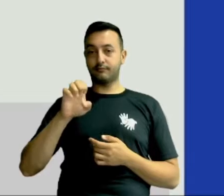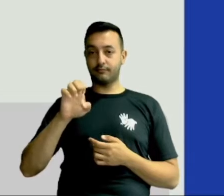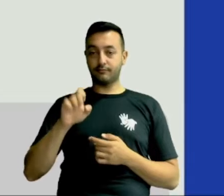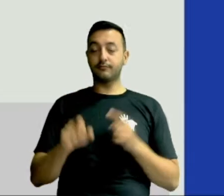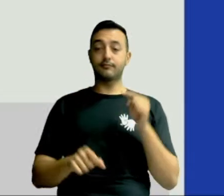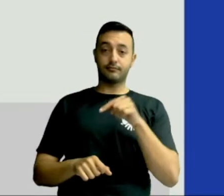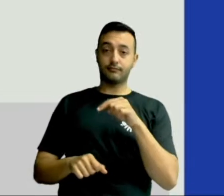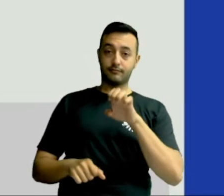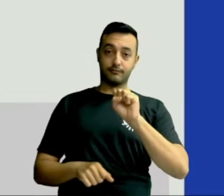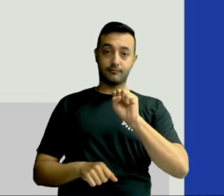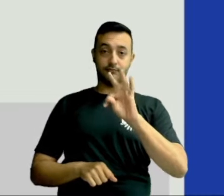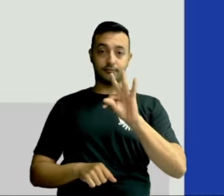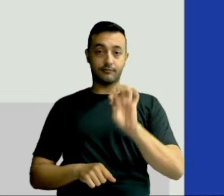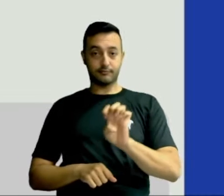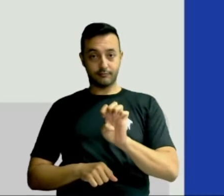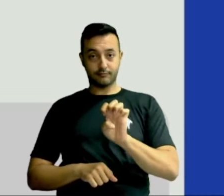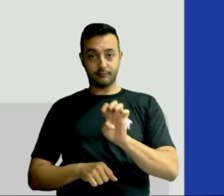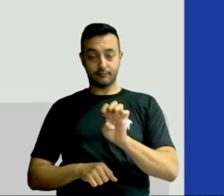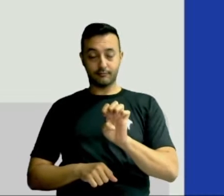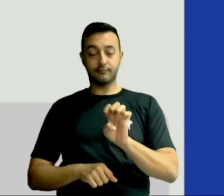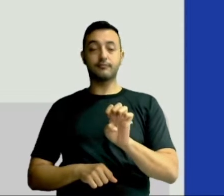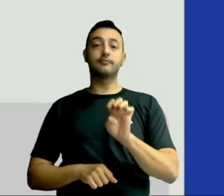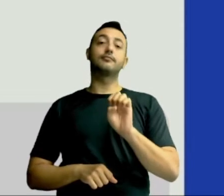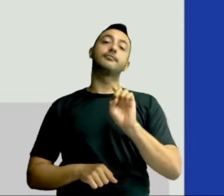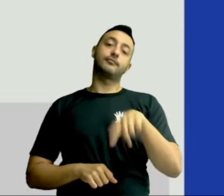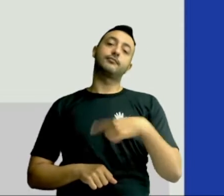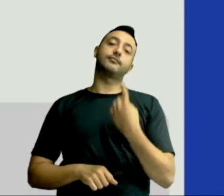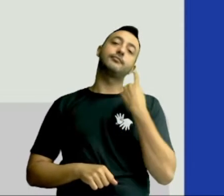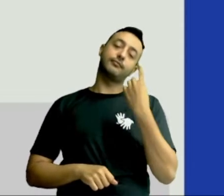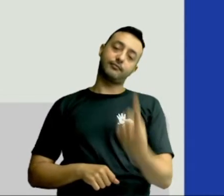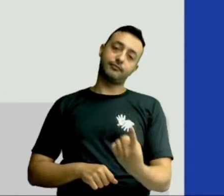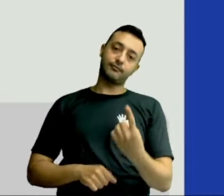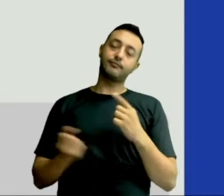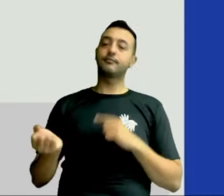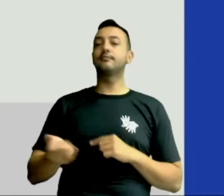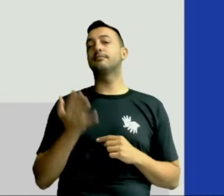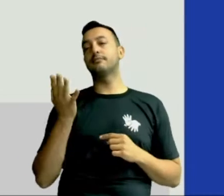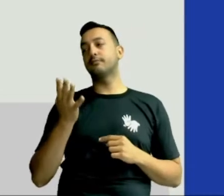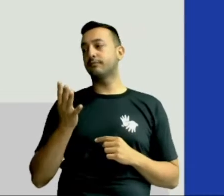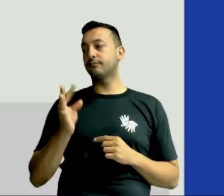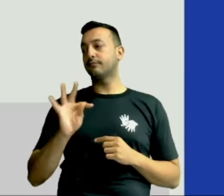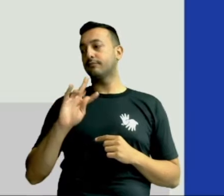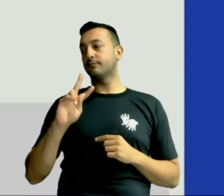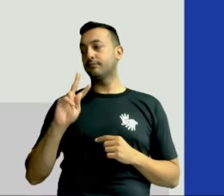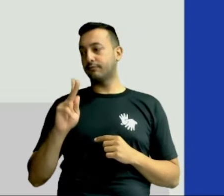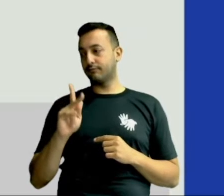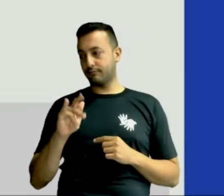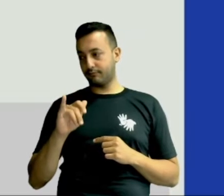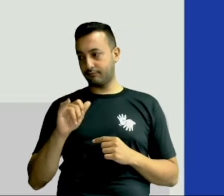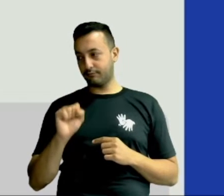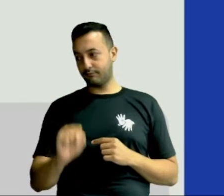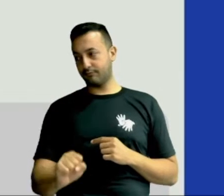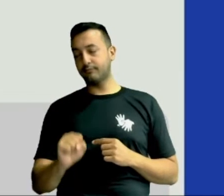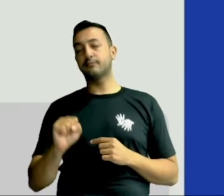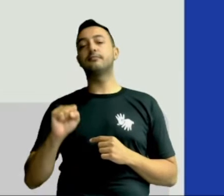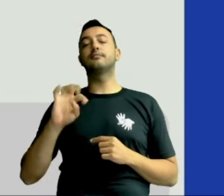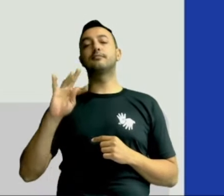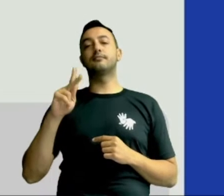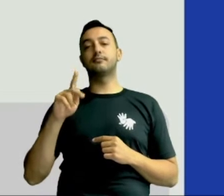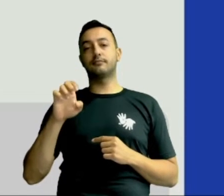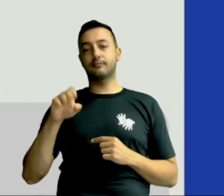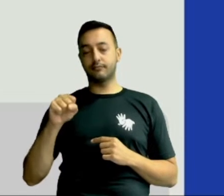dissesse este Na verdade até o singular eo plural desse então o diz pode ser